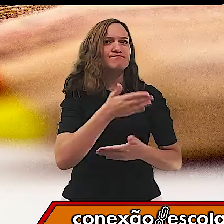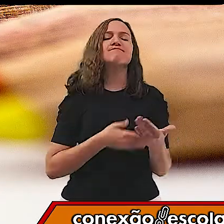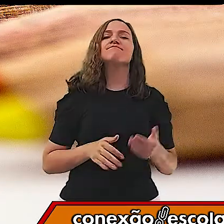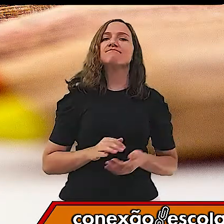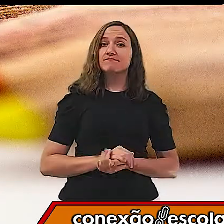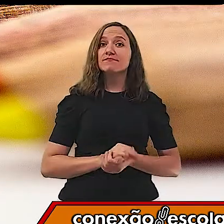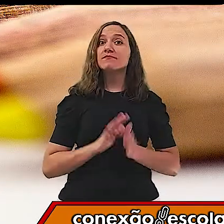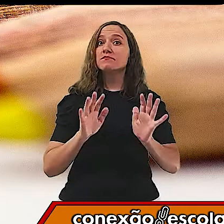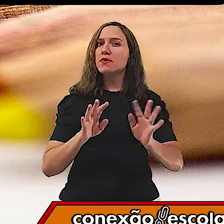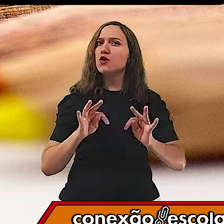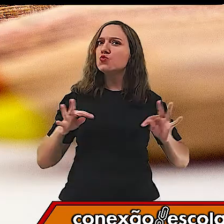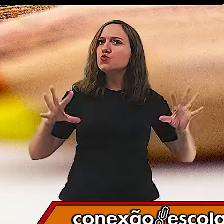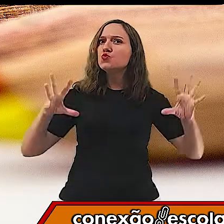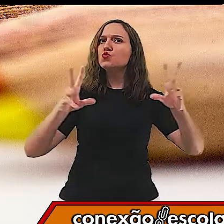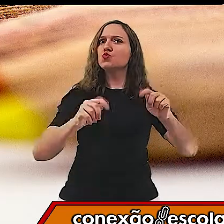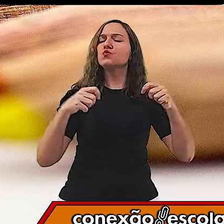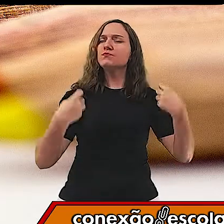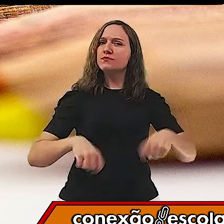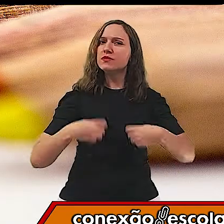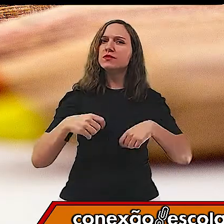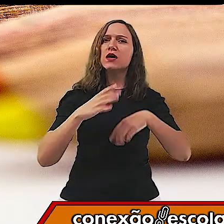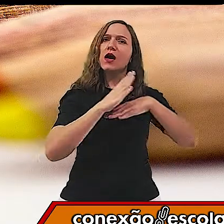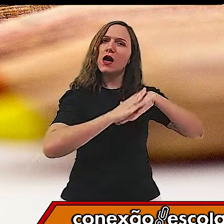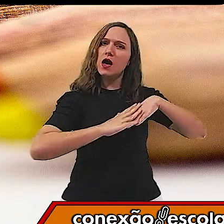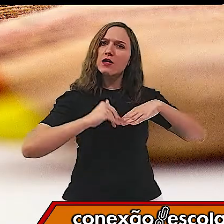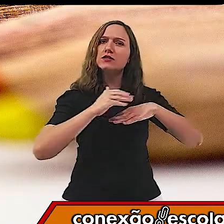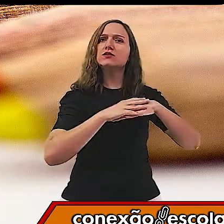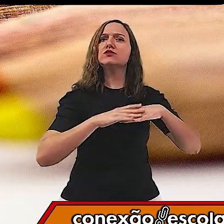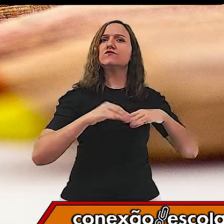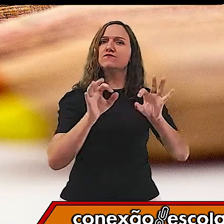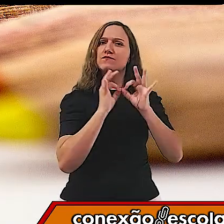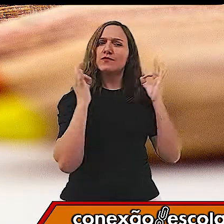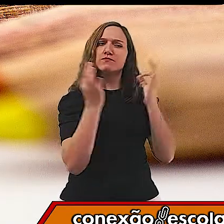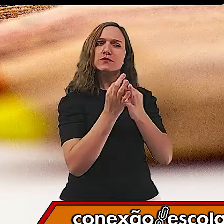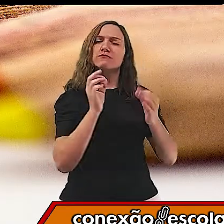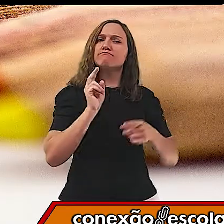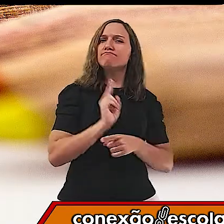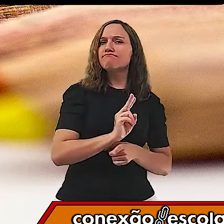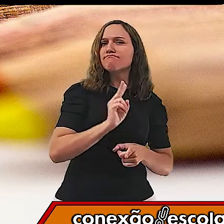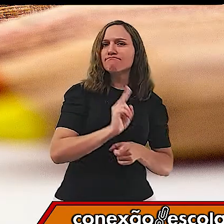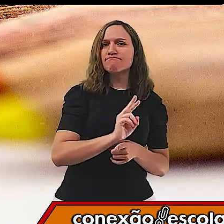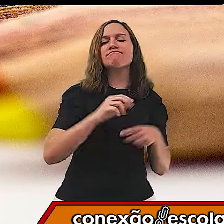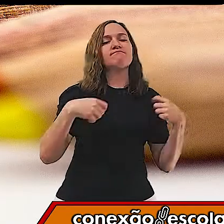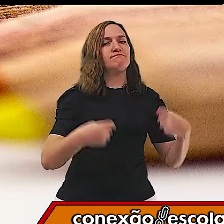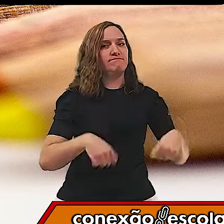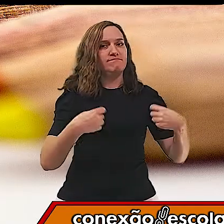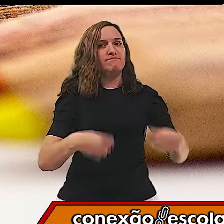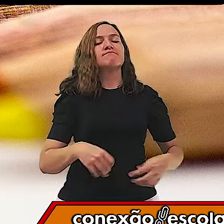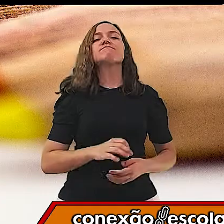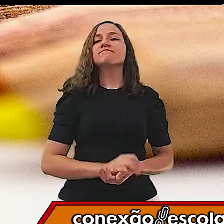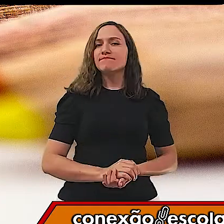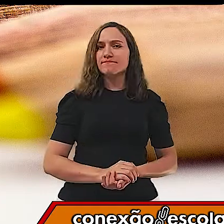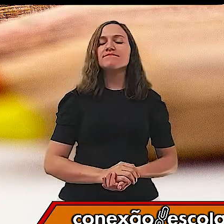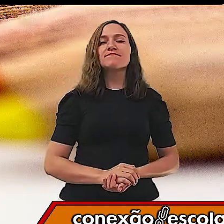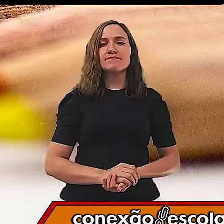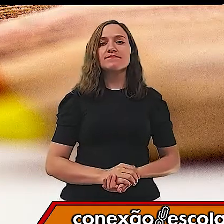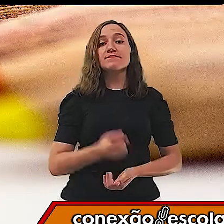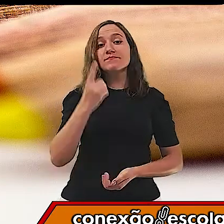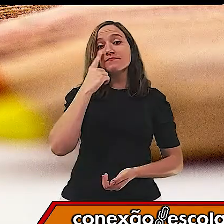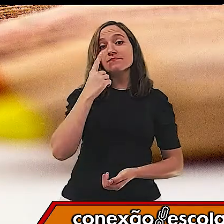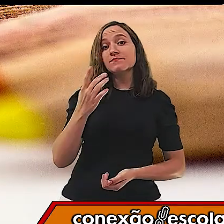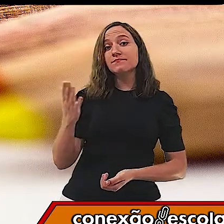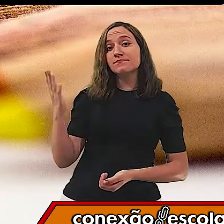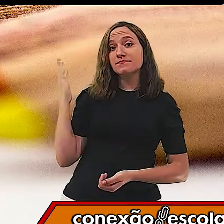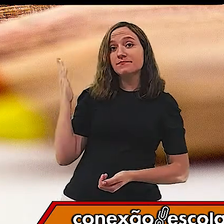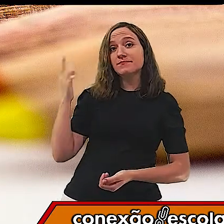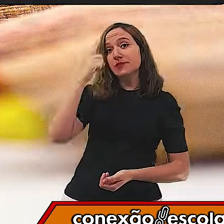todo mundo tem que ter o carinho e a proteção da família, da nossa primeira comunidade. Olha as imagens aí